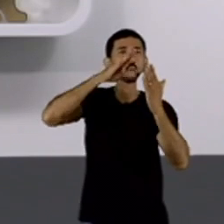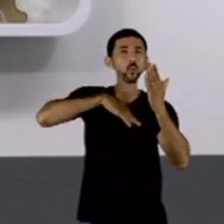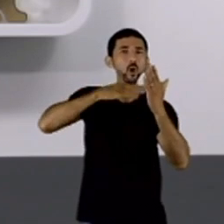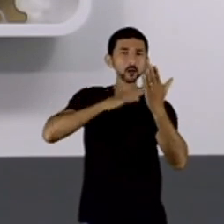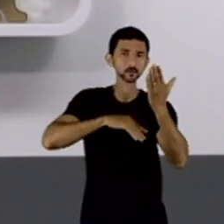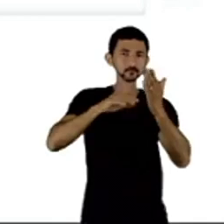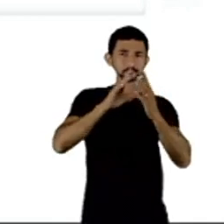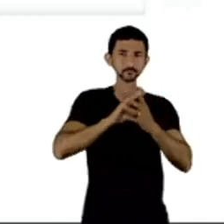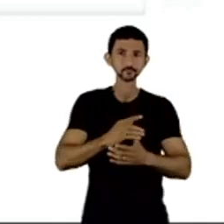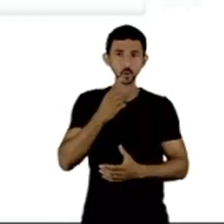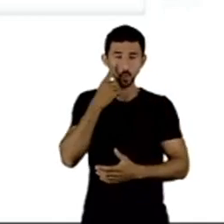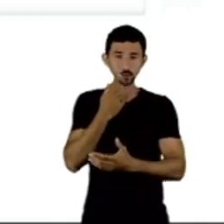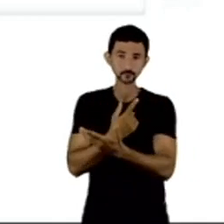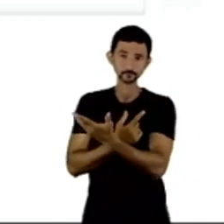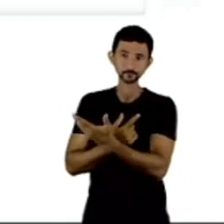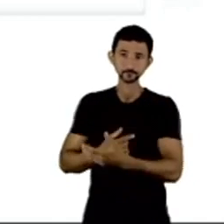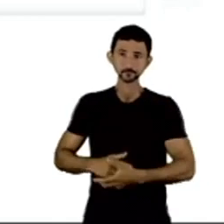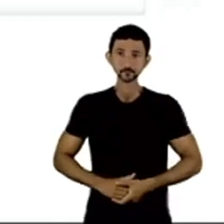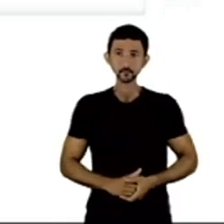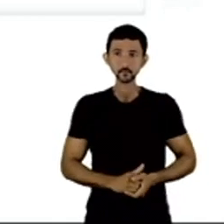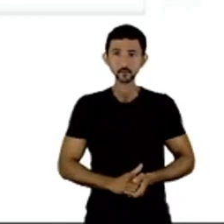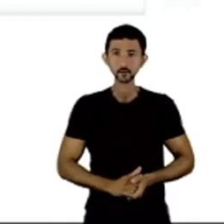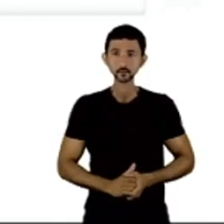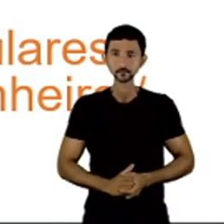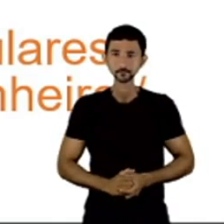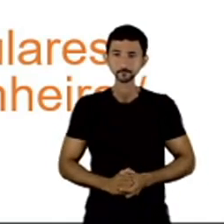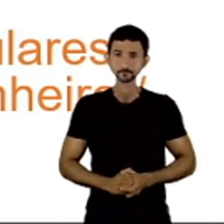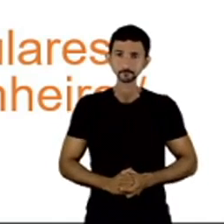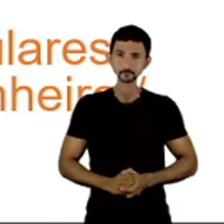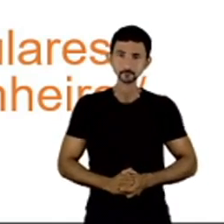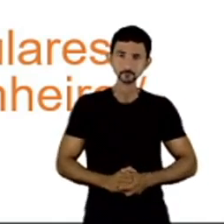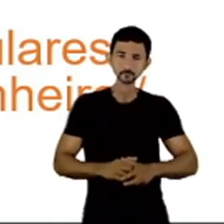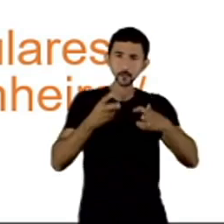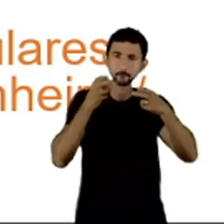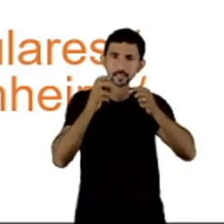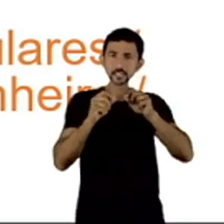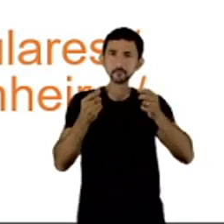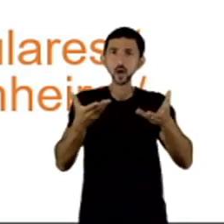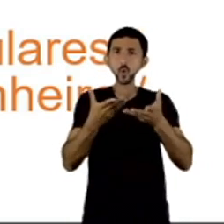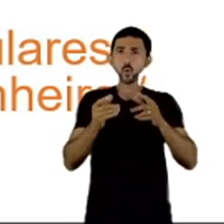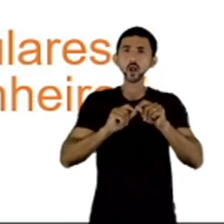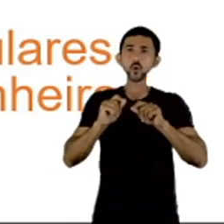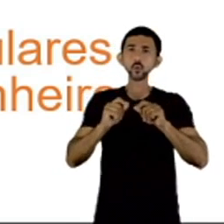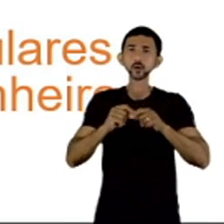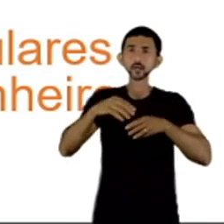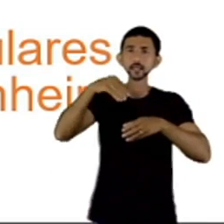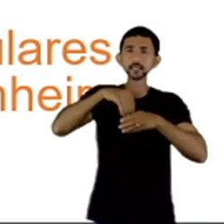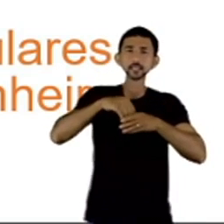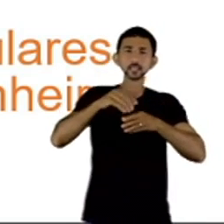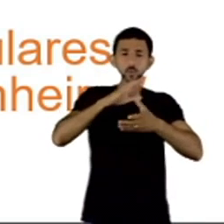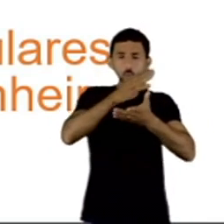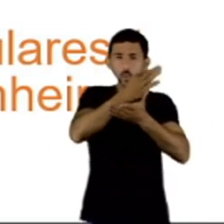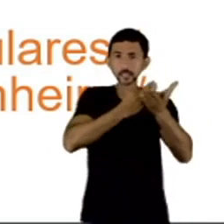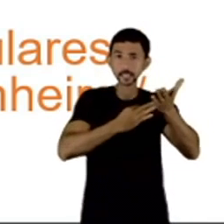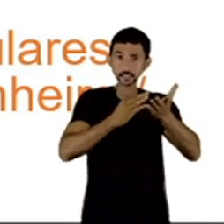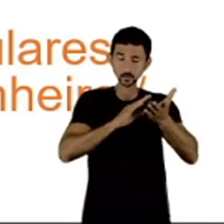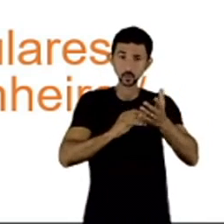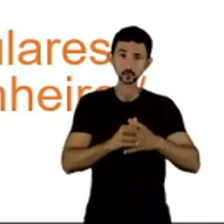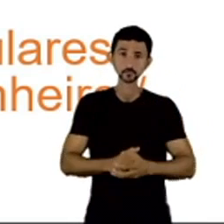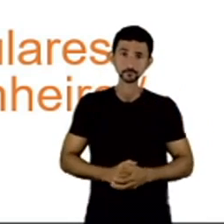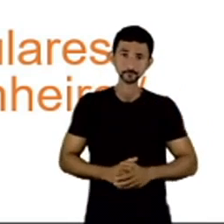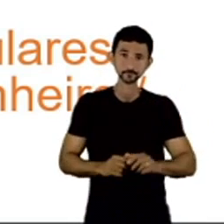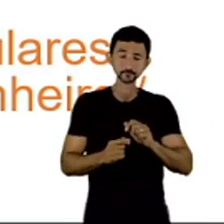arte. Vem comigo na tela para que tu percebas agora comigo, tá? Que dentro do corpo do texto